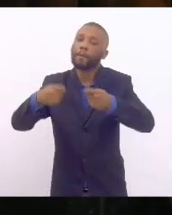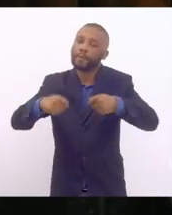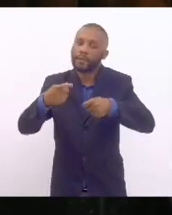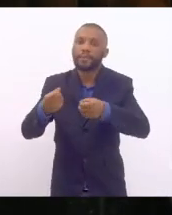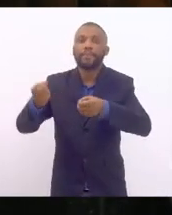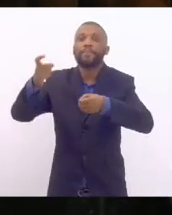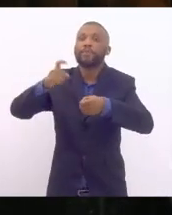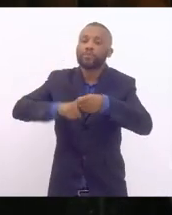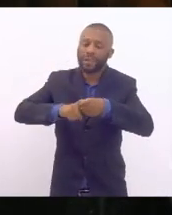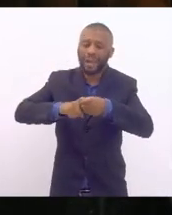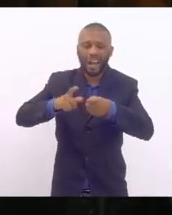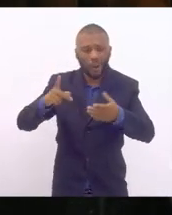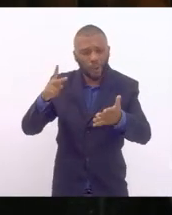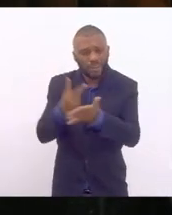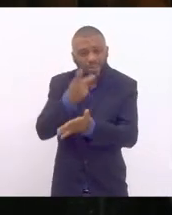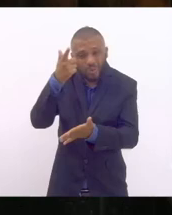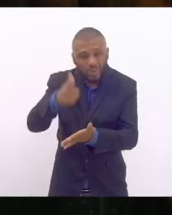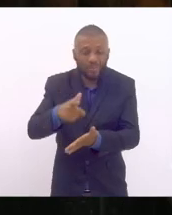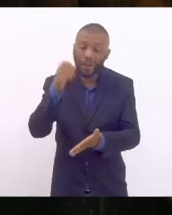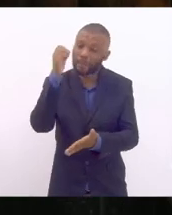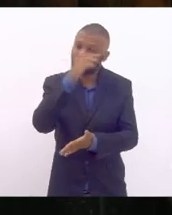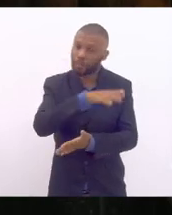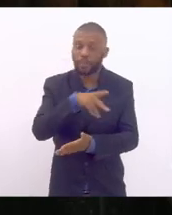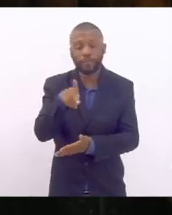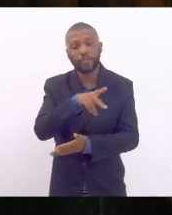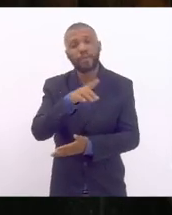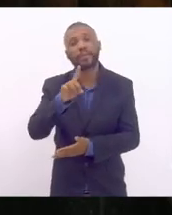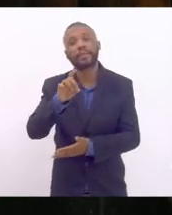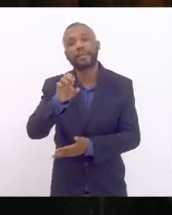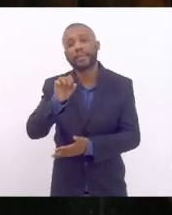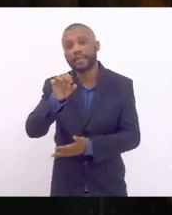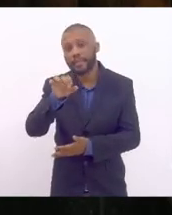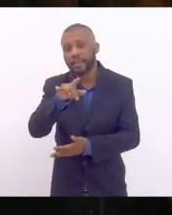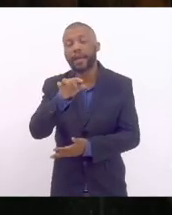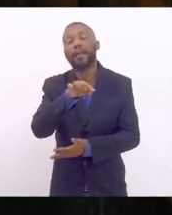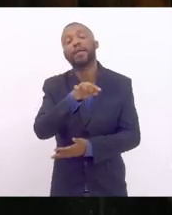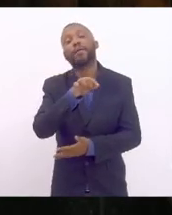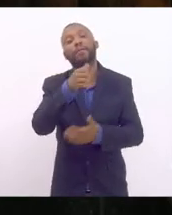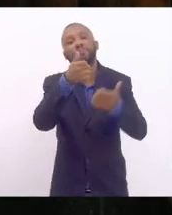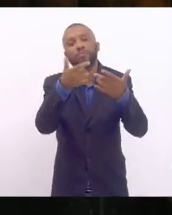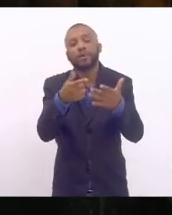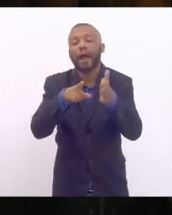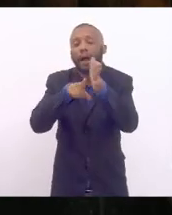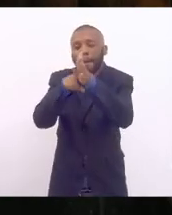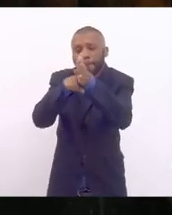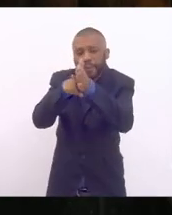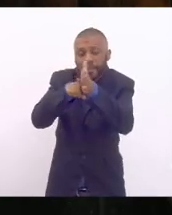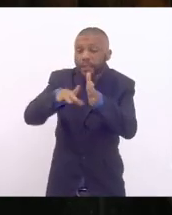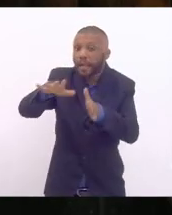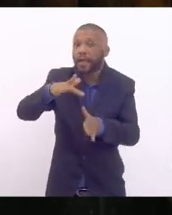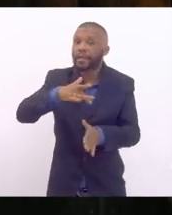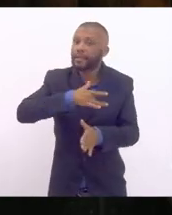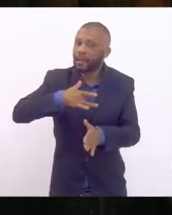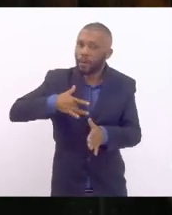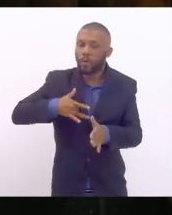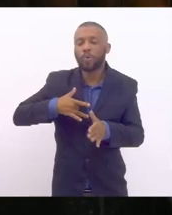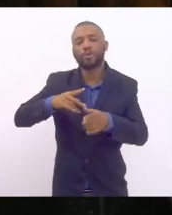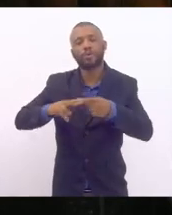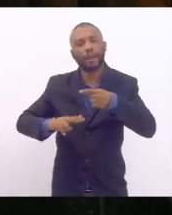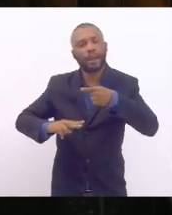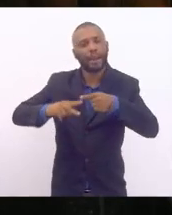voltar acontecer isso é um absurdo a professora Denise também me alertou de pesquisa e sendo perdidas principalmente na área de saúde Laboratórios